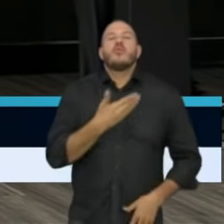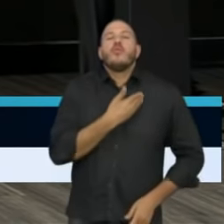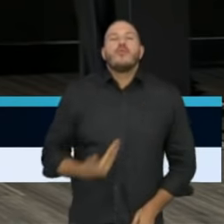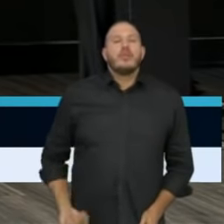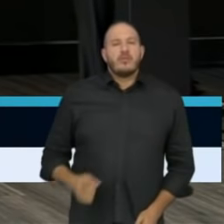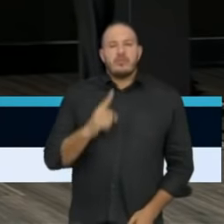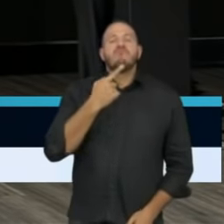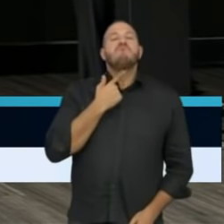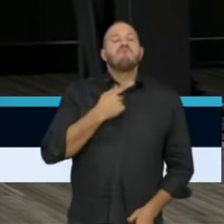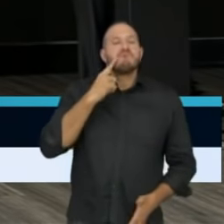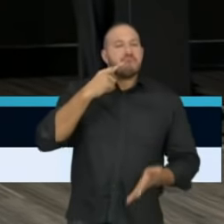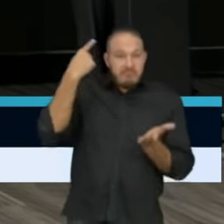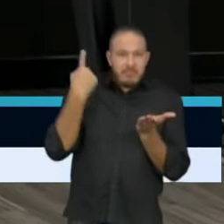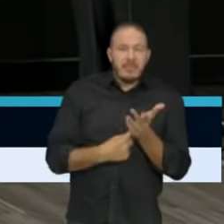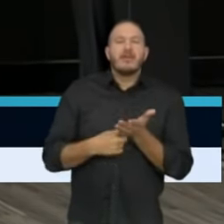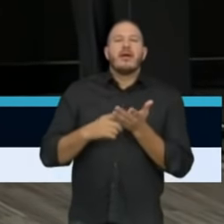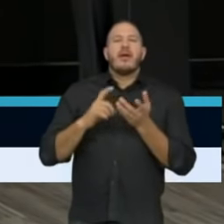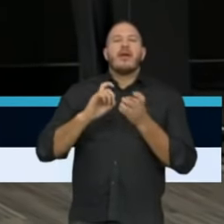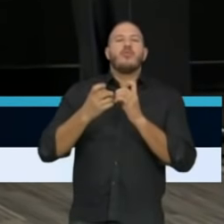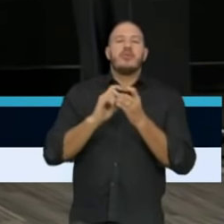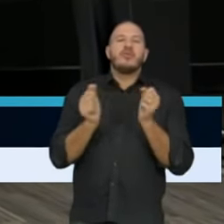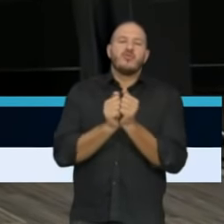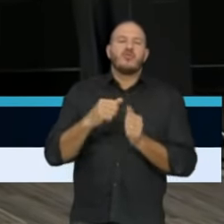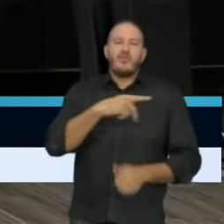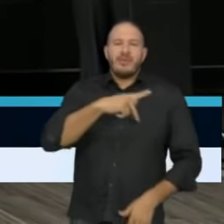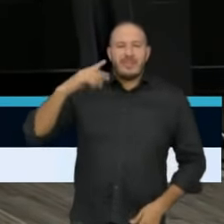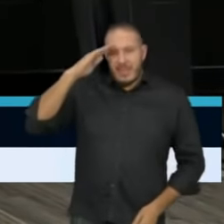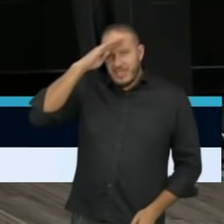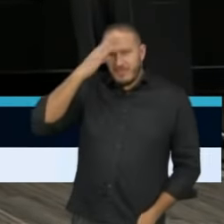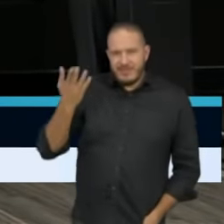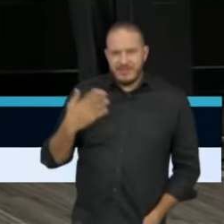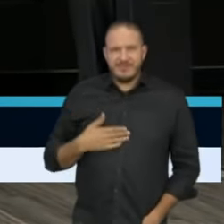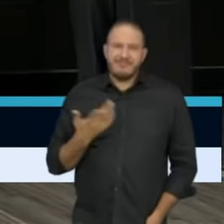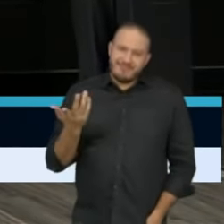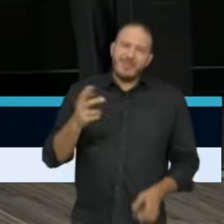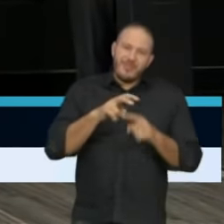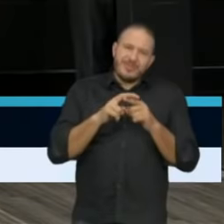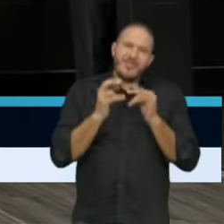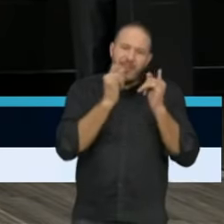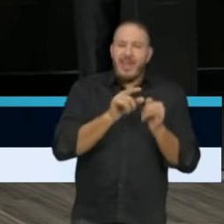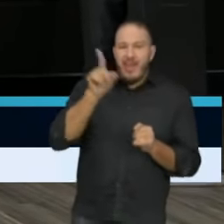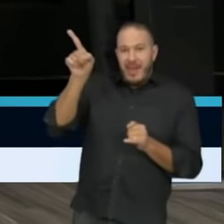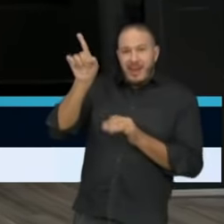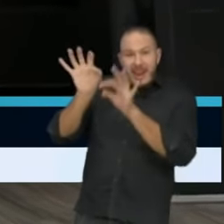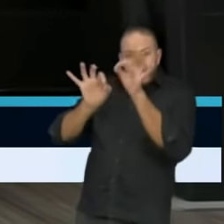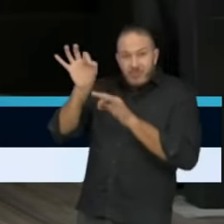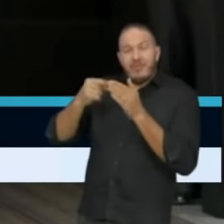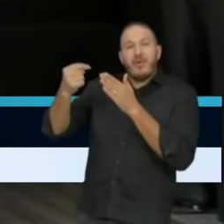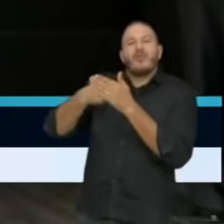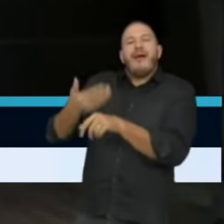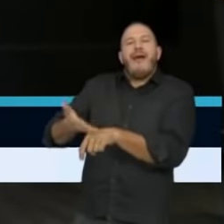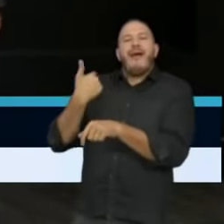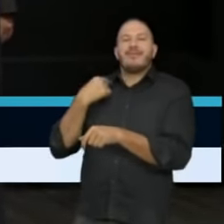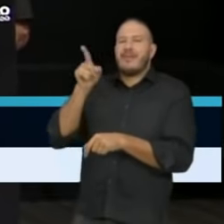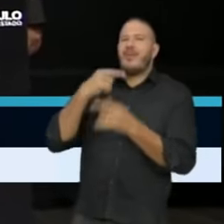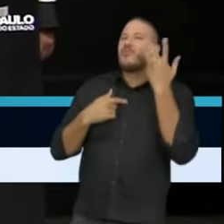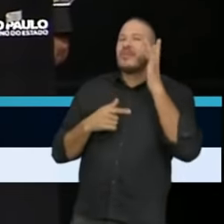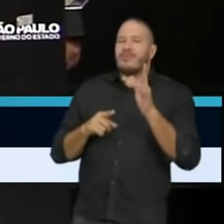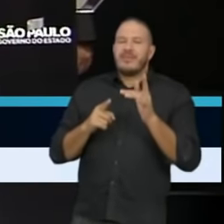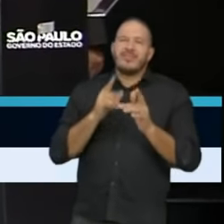se reunir com o presidente da República? Por isso que eu fiz essa observação introdutória. A jornalista Marina não tinha informação